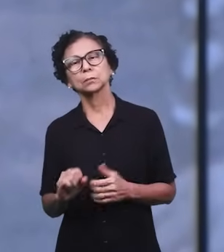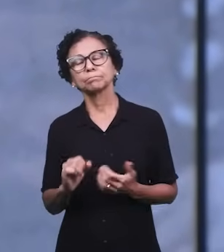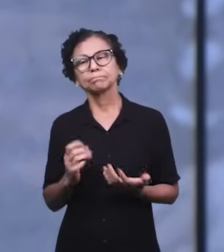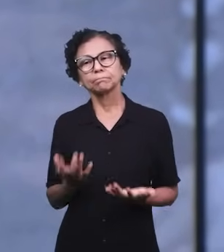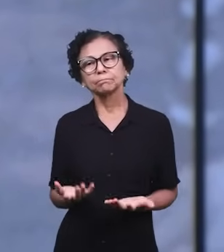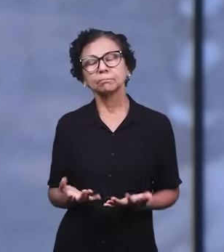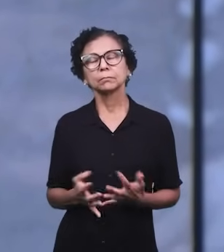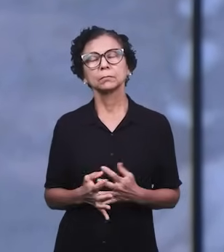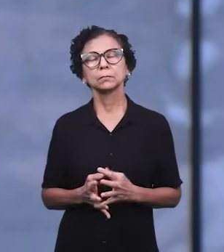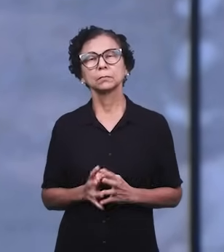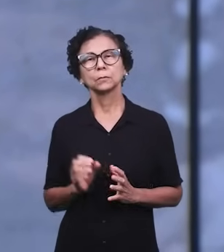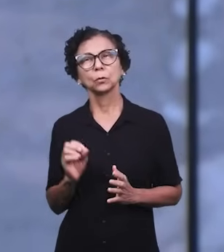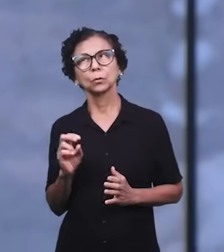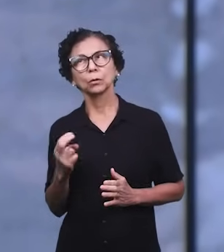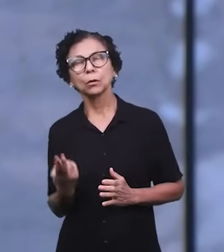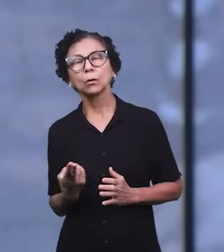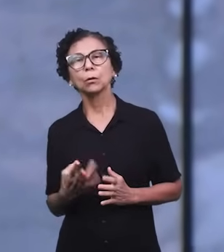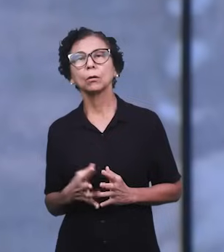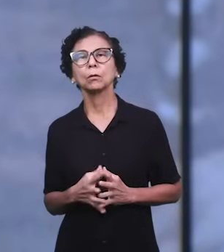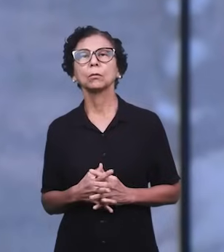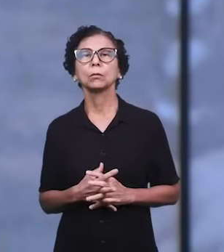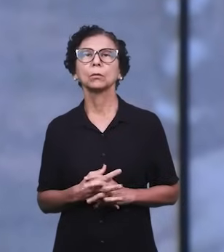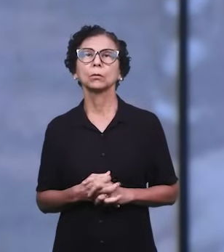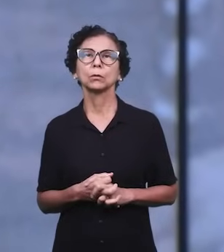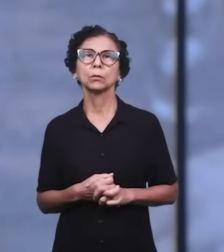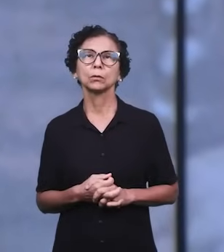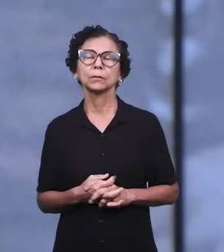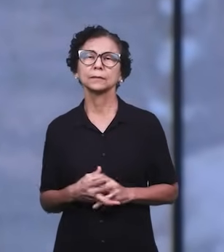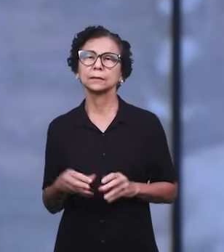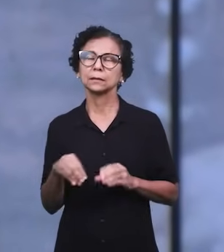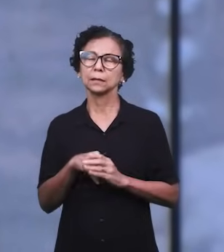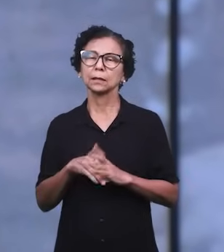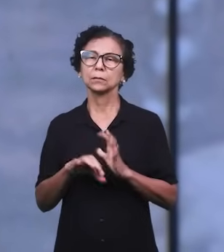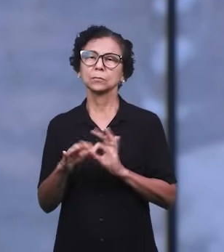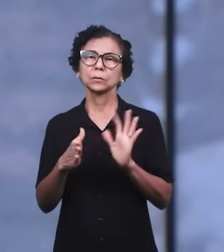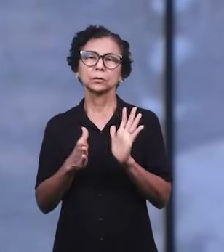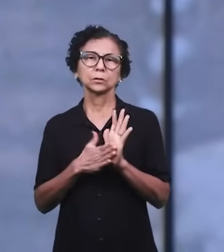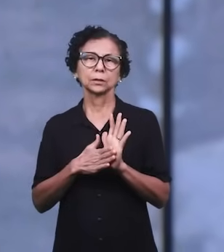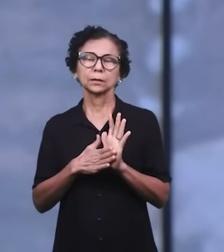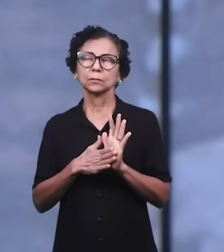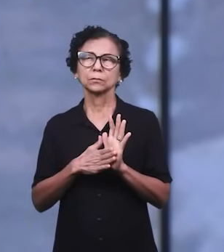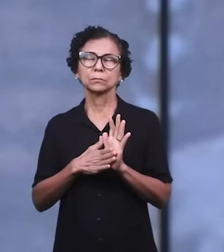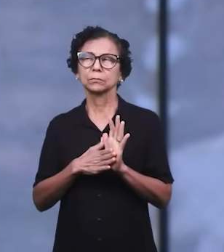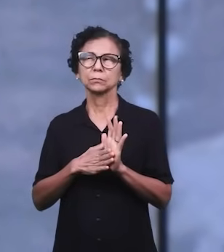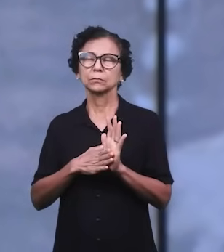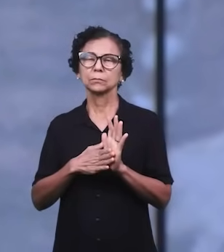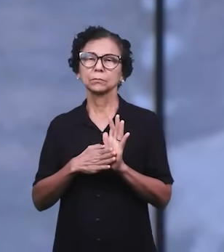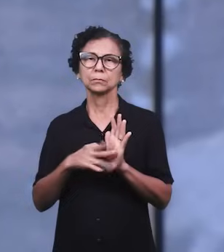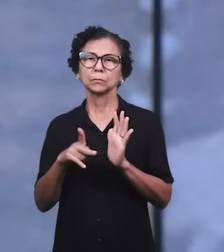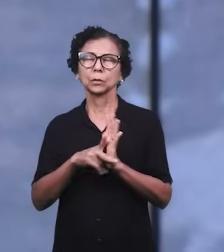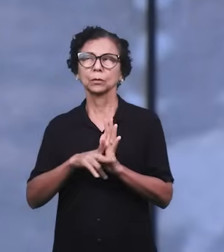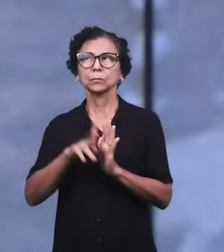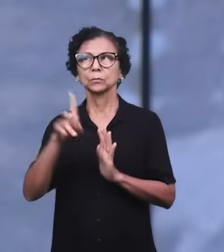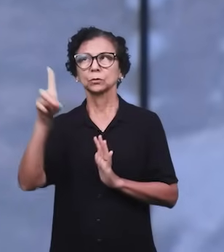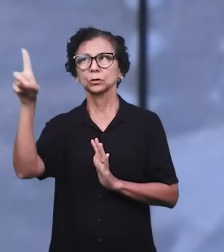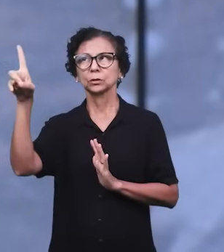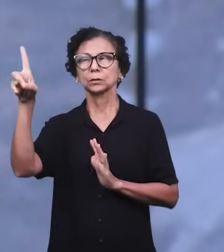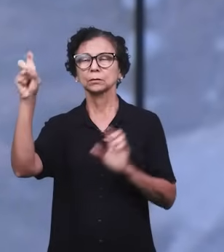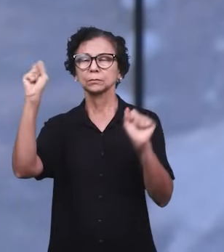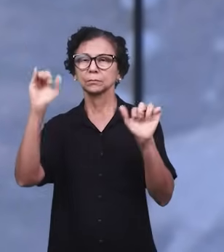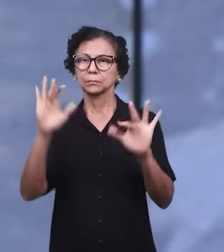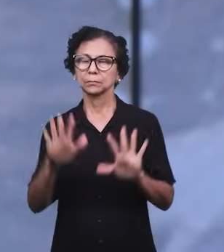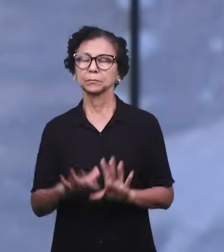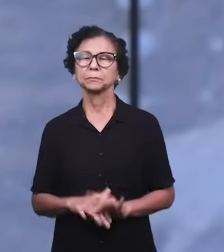ou seja vivendo, de qualquer forma, vivendo o projeto de Deus, nós somos abençoados, o Senhor é maravilhoso. Glória